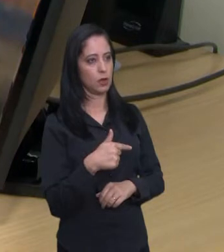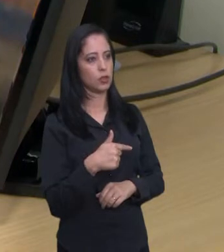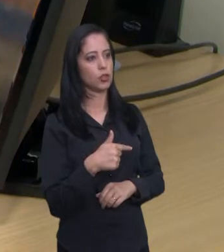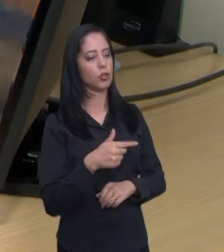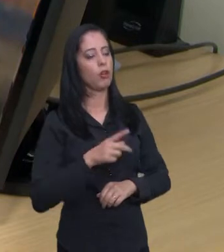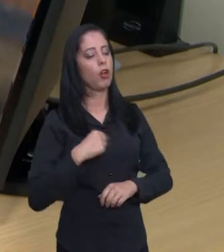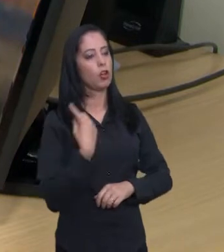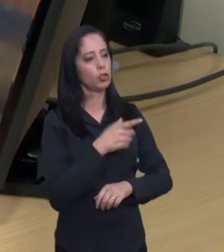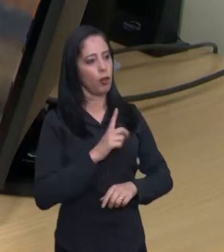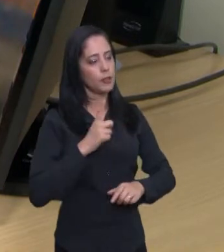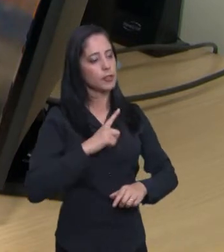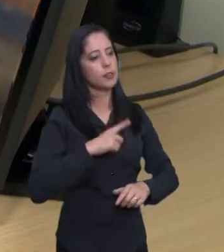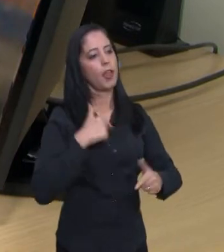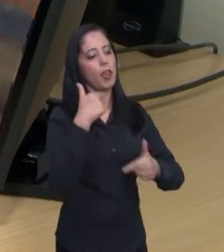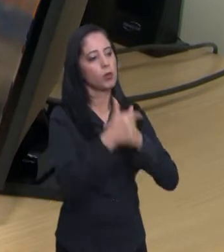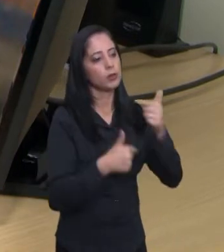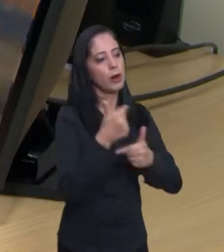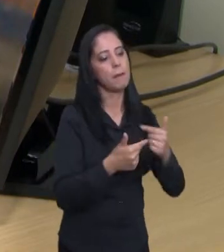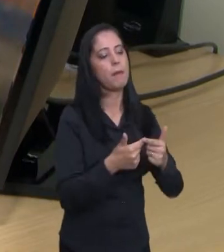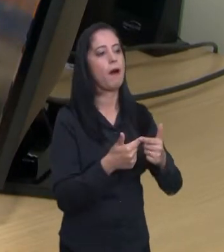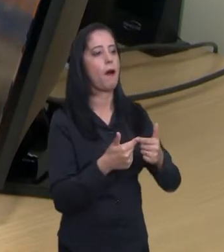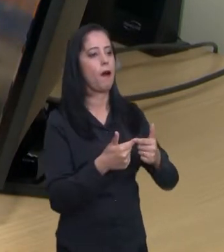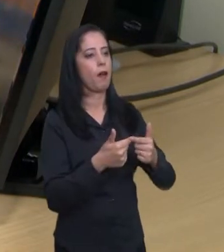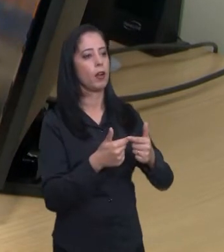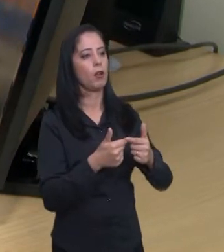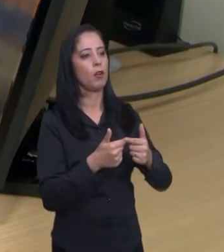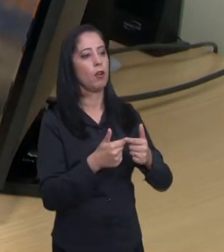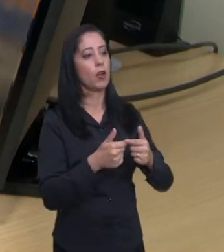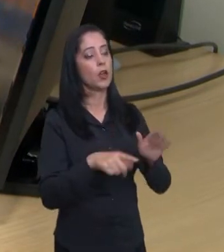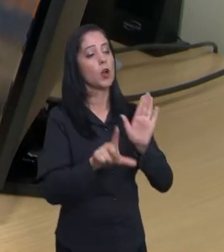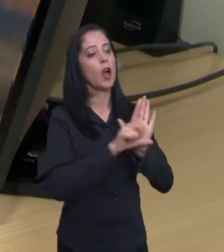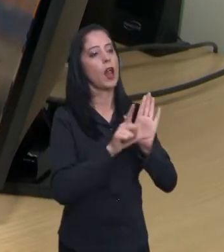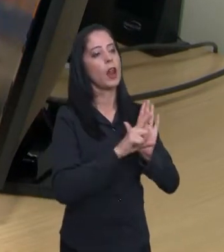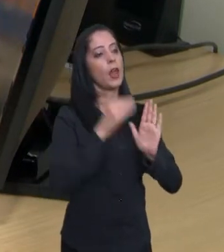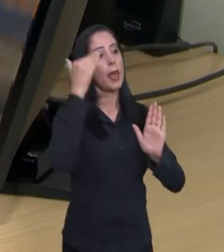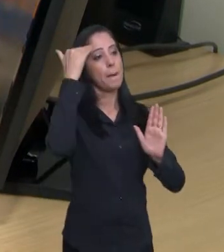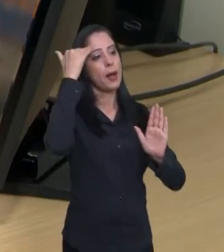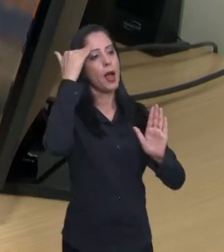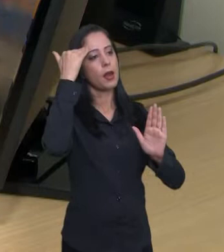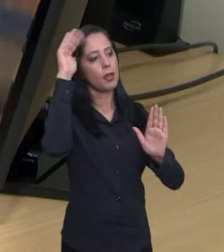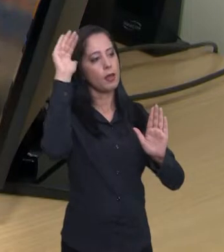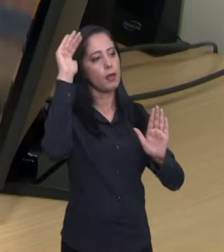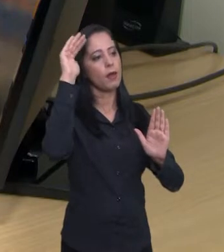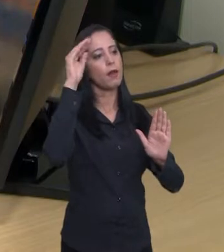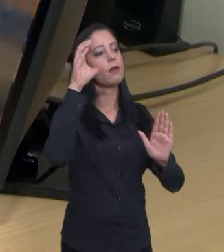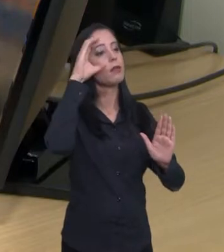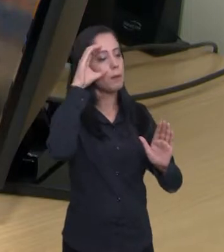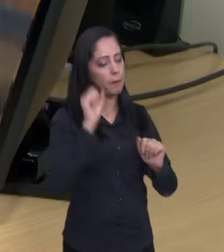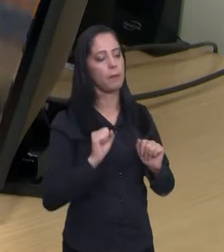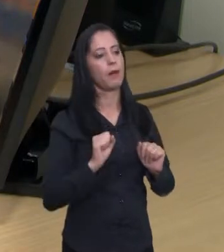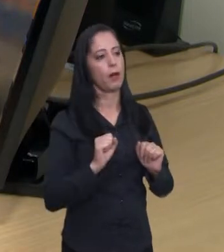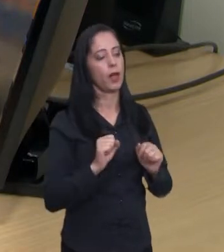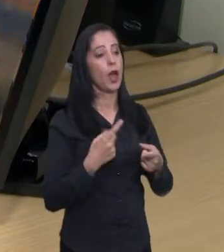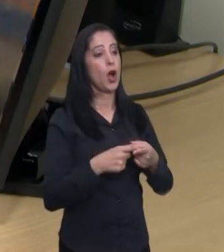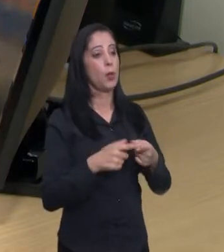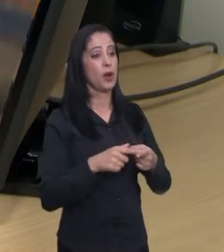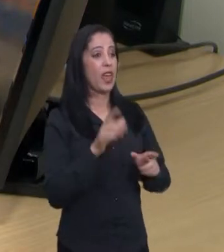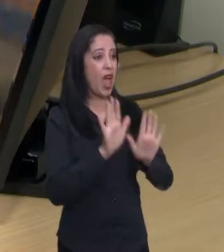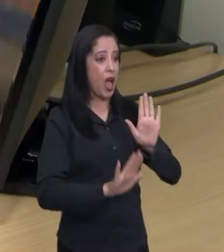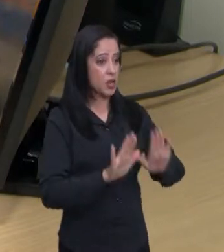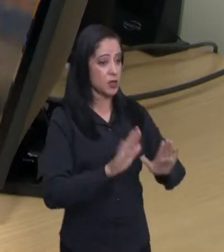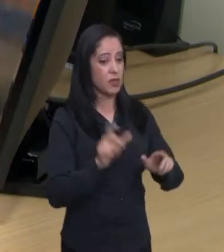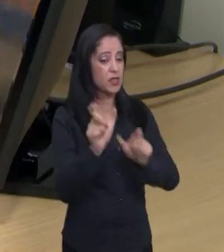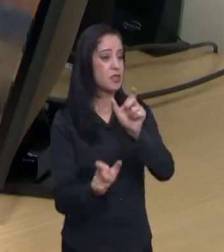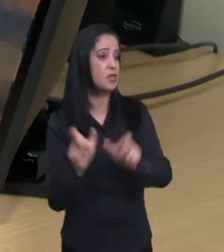ao cidadão nós temos o trabalho com a Patrulha Maria da Penha um projeto que Visa levar mais segurança para as mulheres que